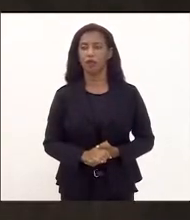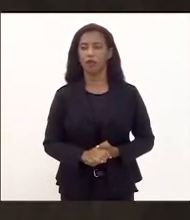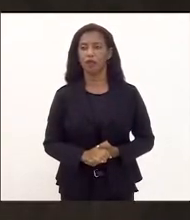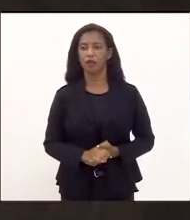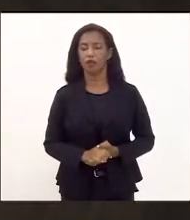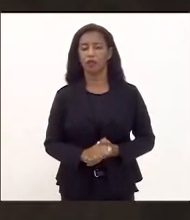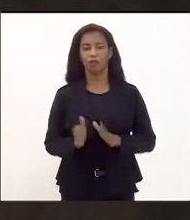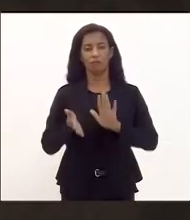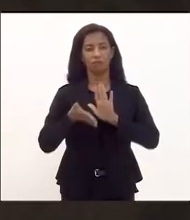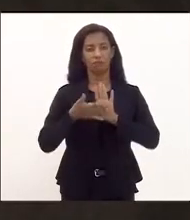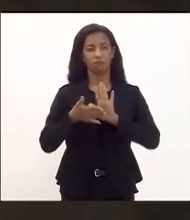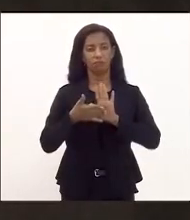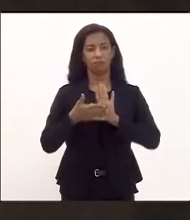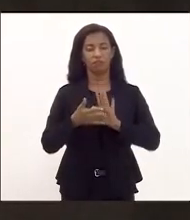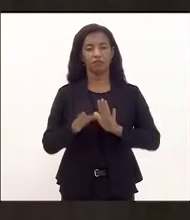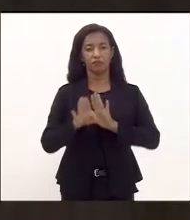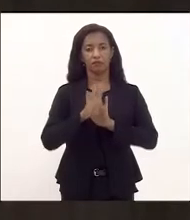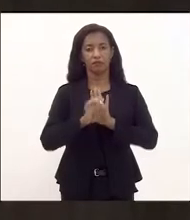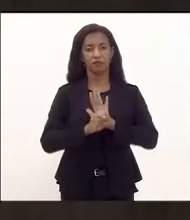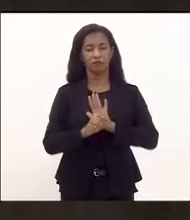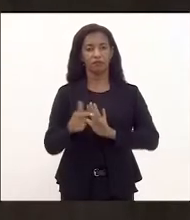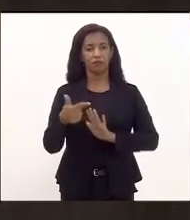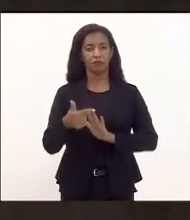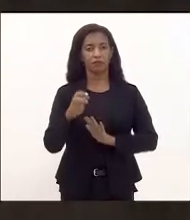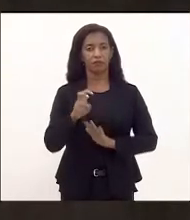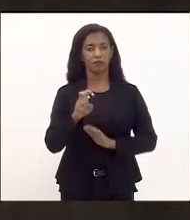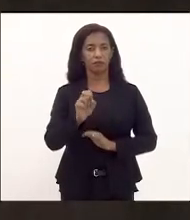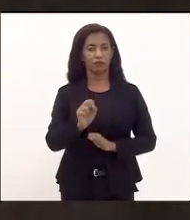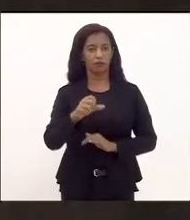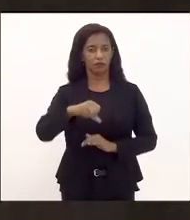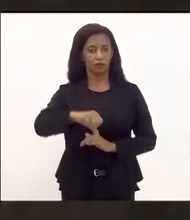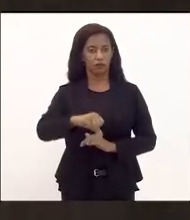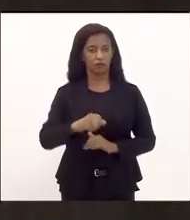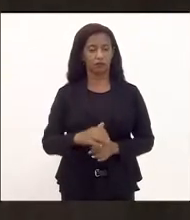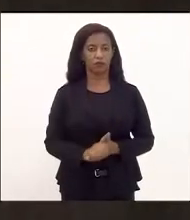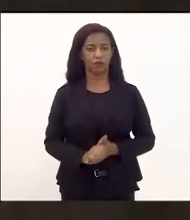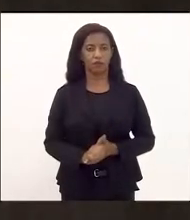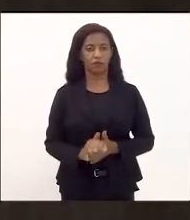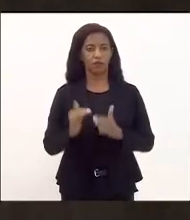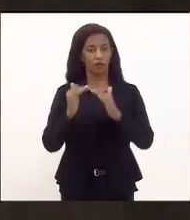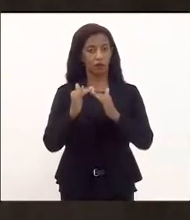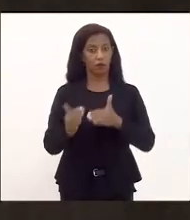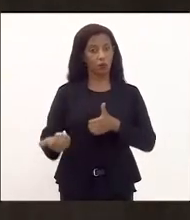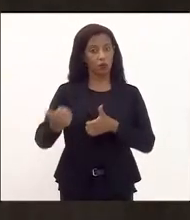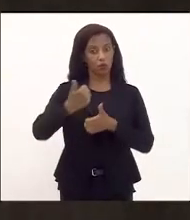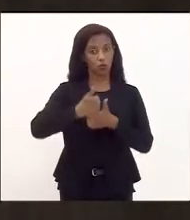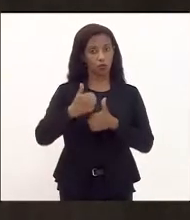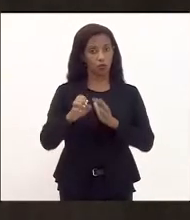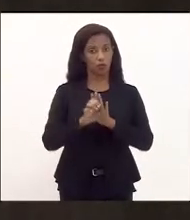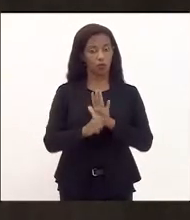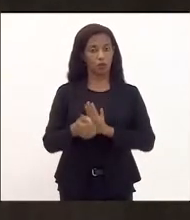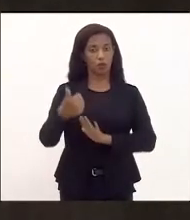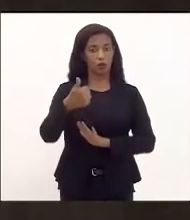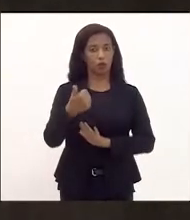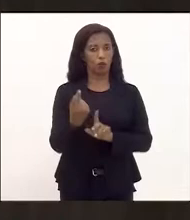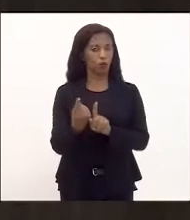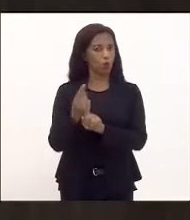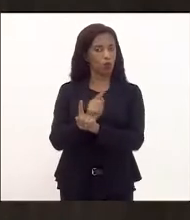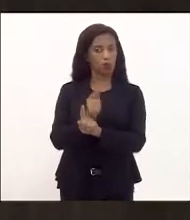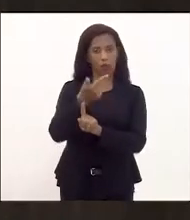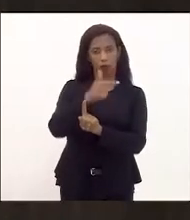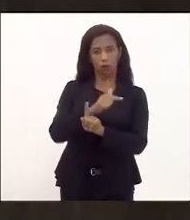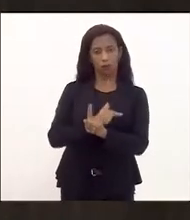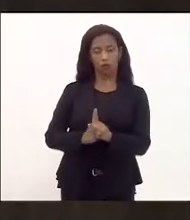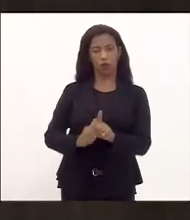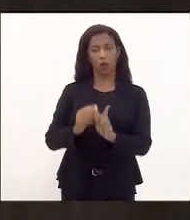Parecer é favorável às emendas 2, 5, 8 e 9. Favorável com subemenda à emenda 1, contrário às demais emendas,